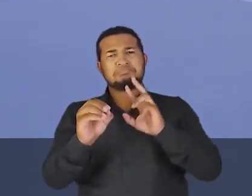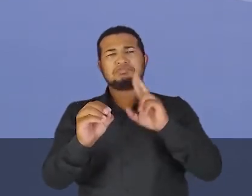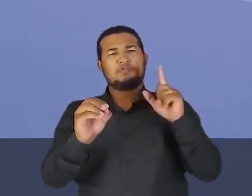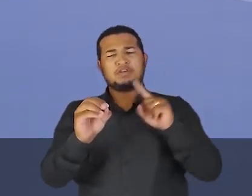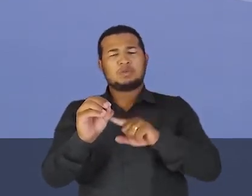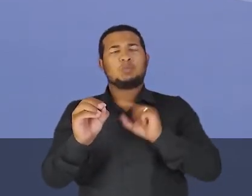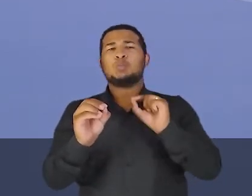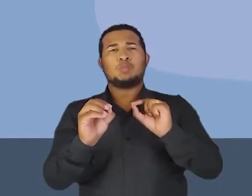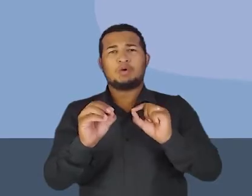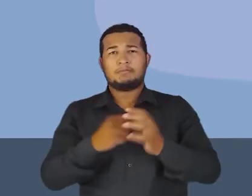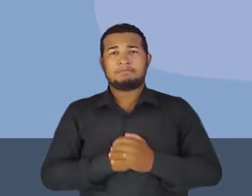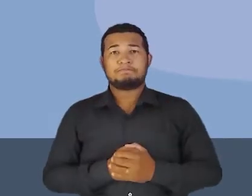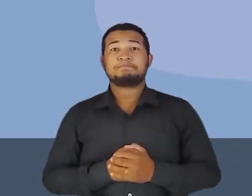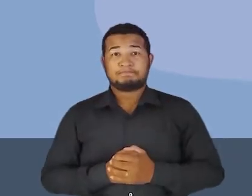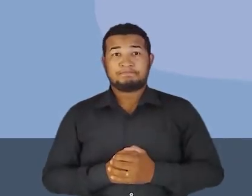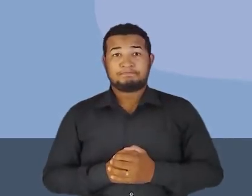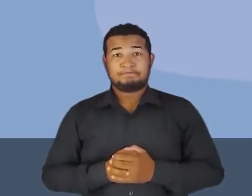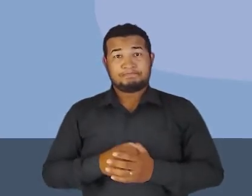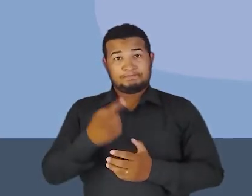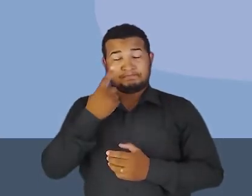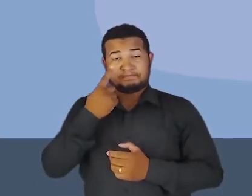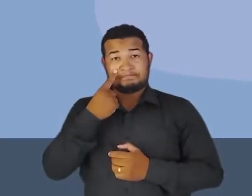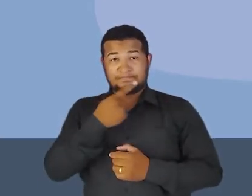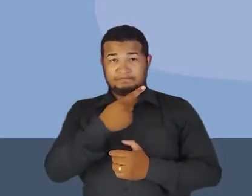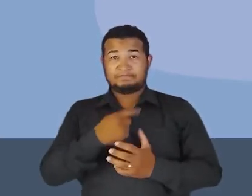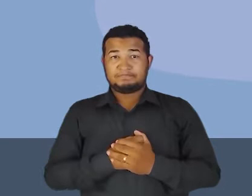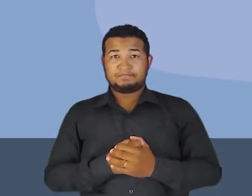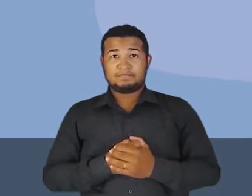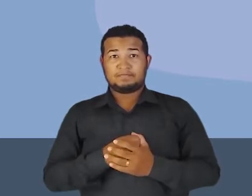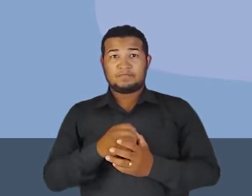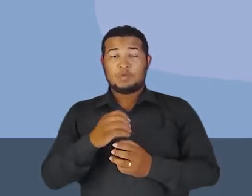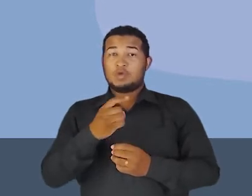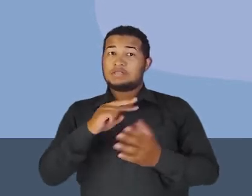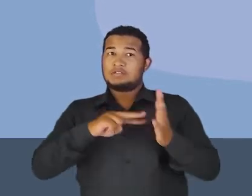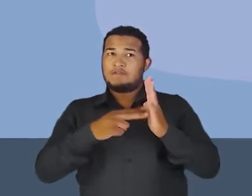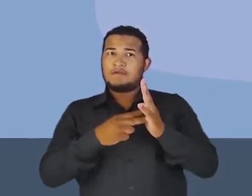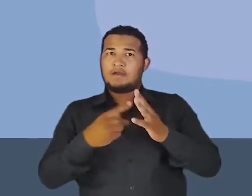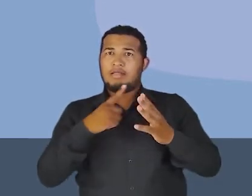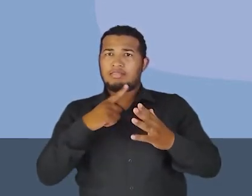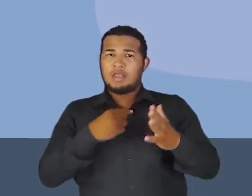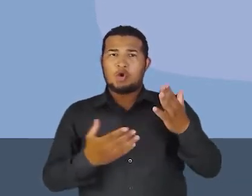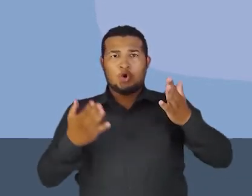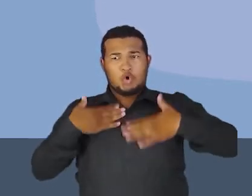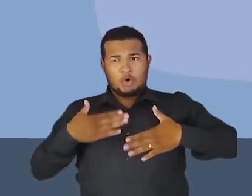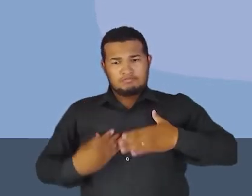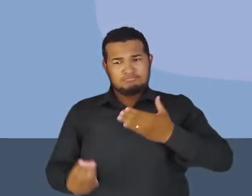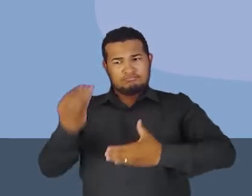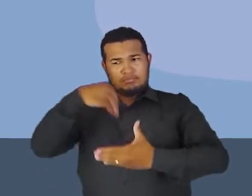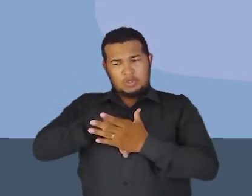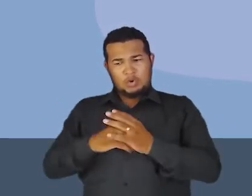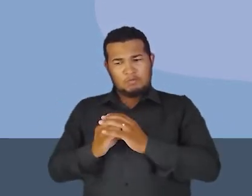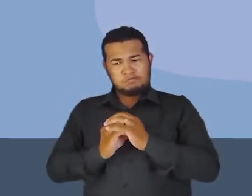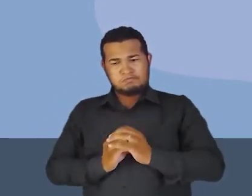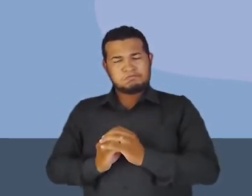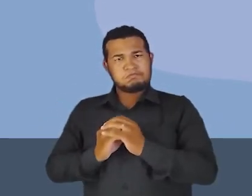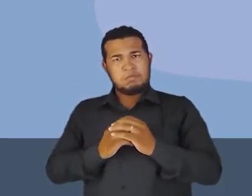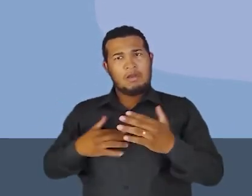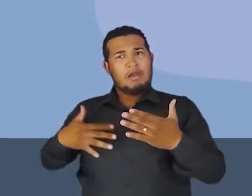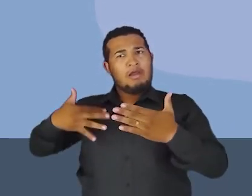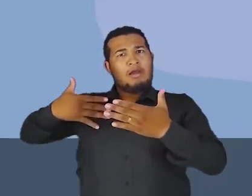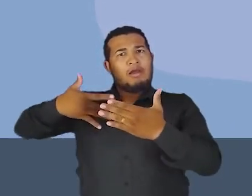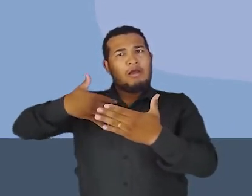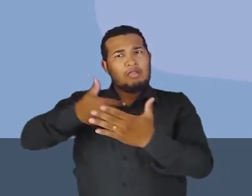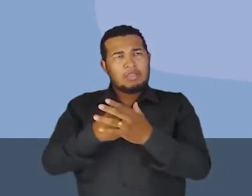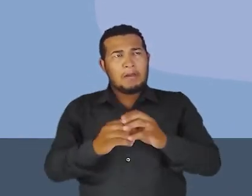animal ovovivíparo? Observe no slide. O ovo permanece dentro do corpo materno até o fim do